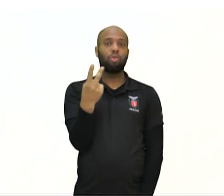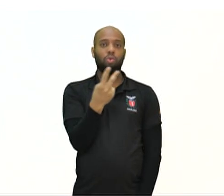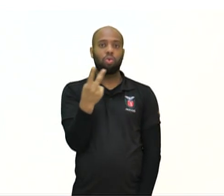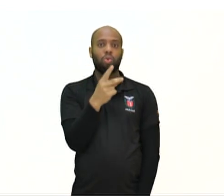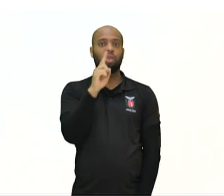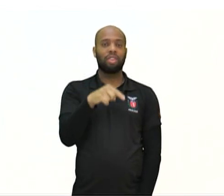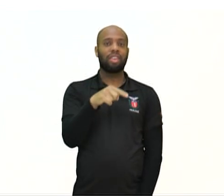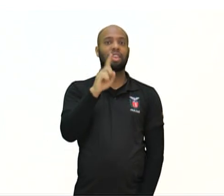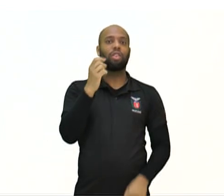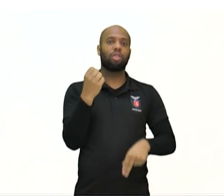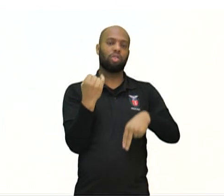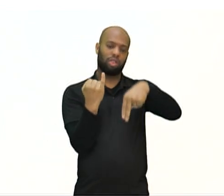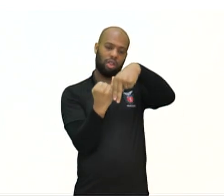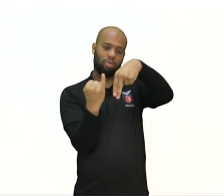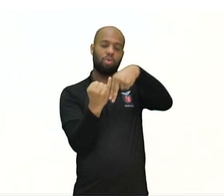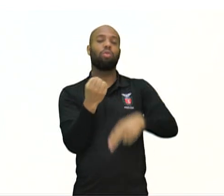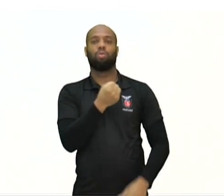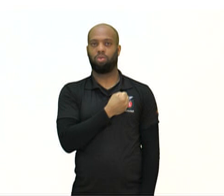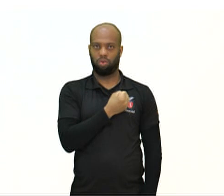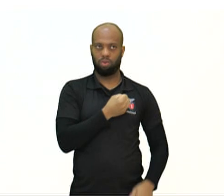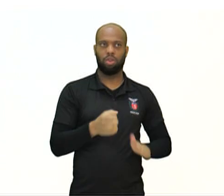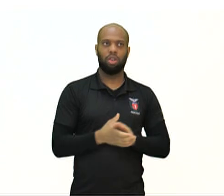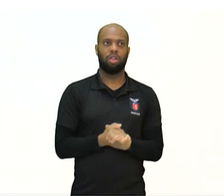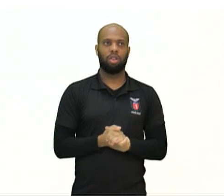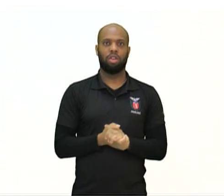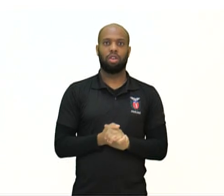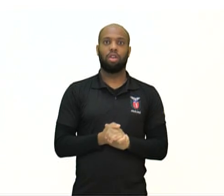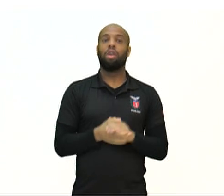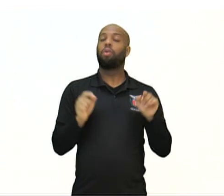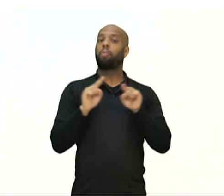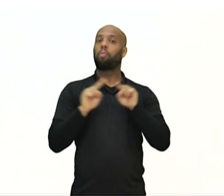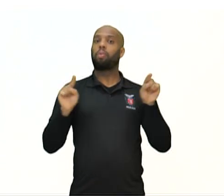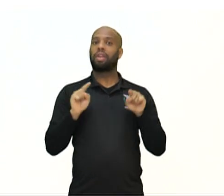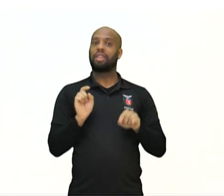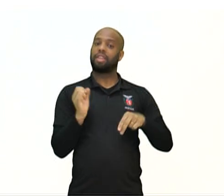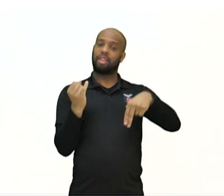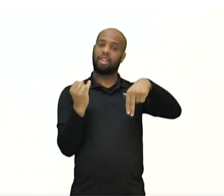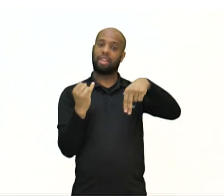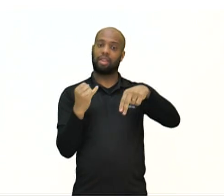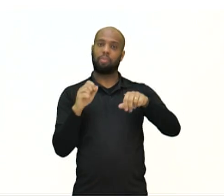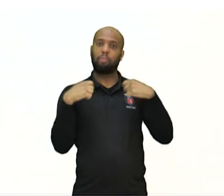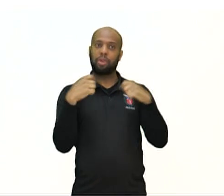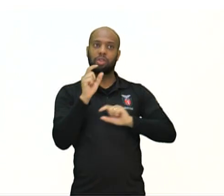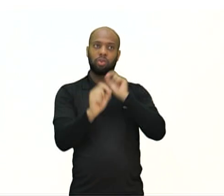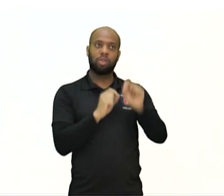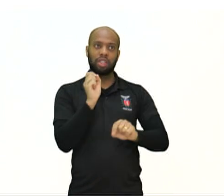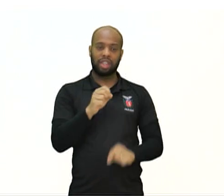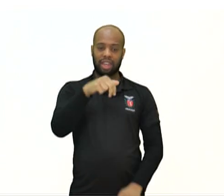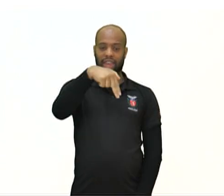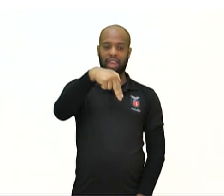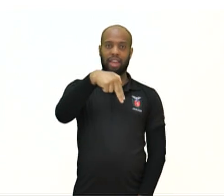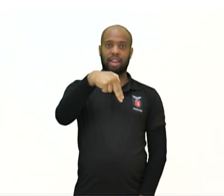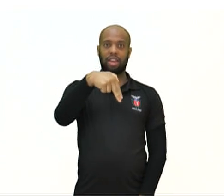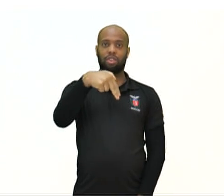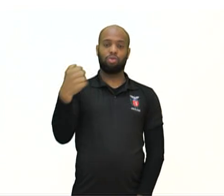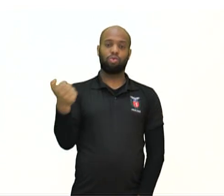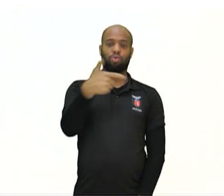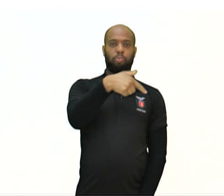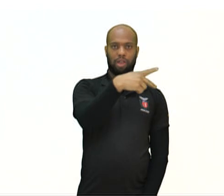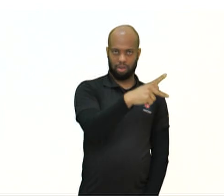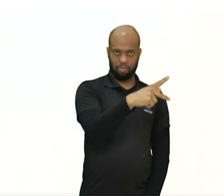ser números naturais, no qual n deve ser maior ou igual a